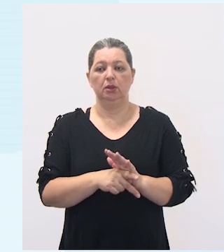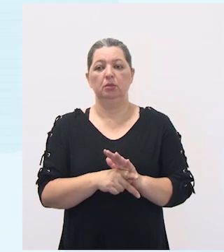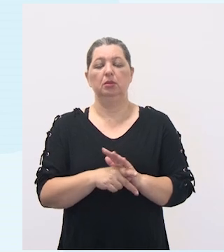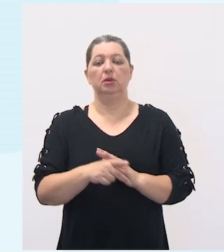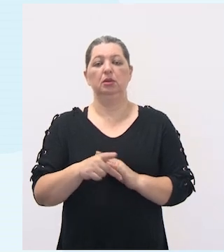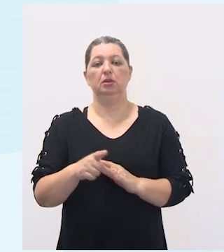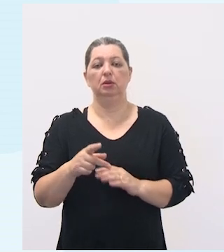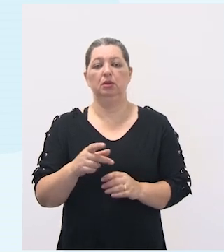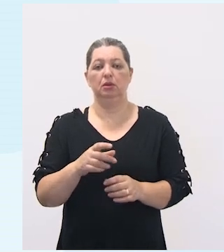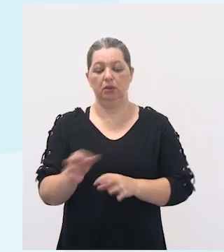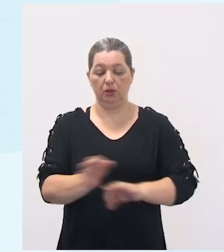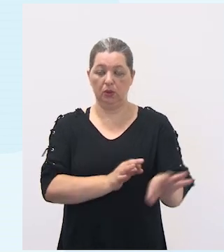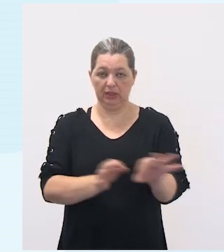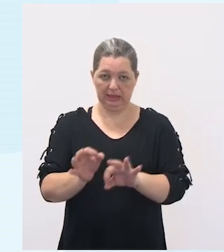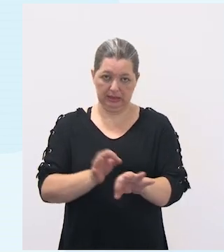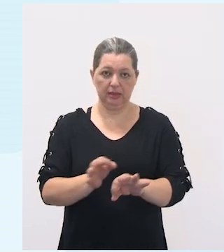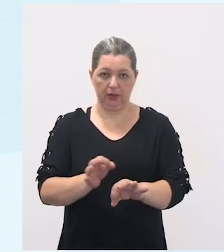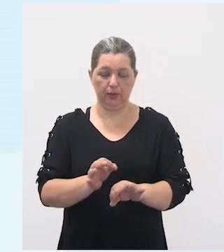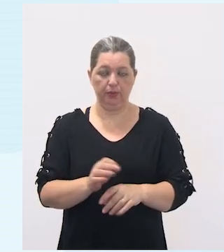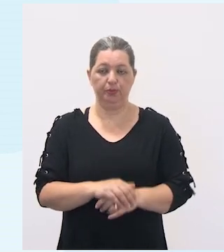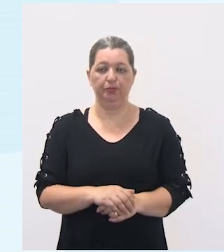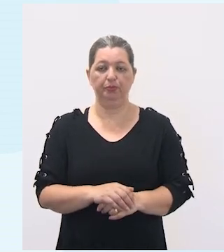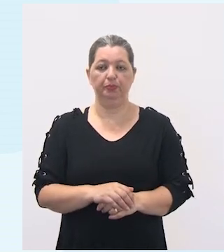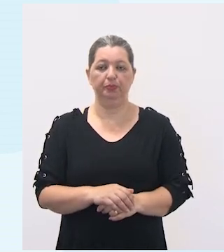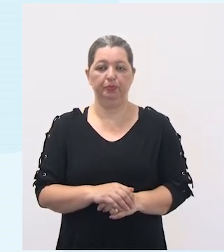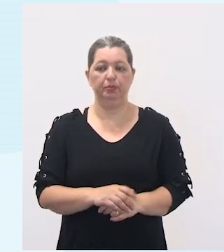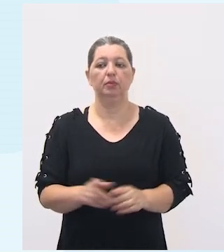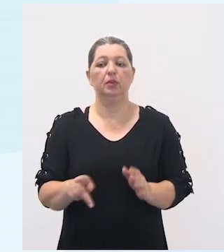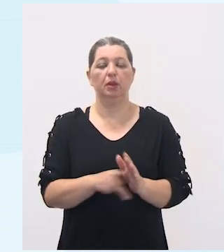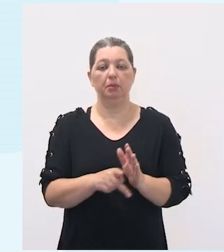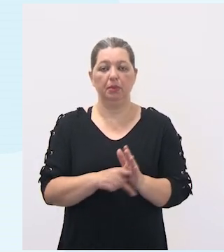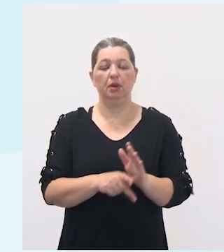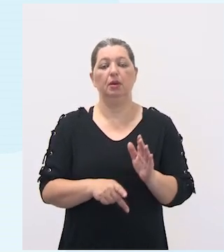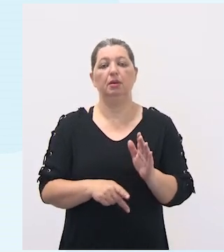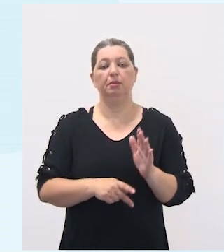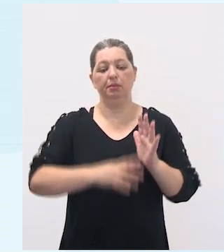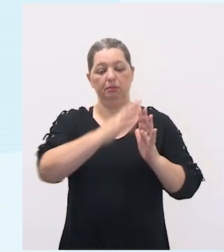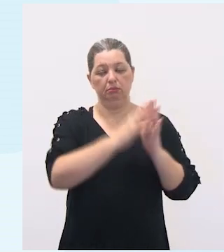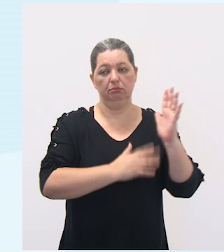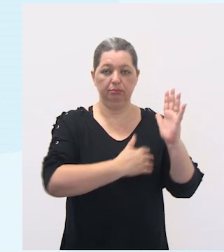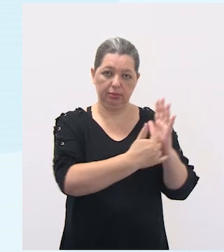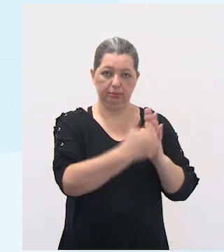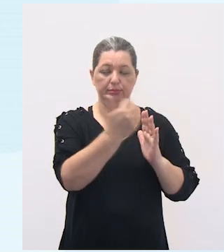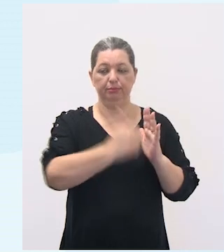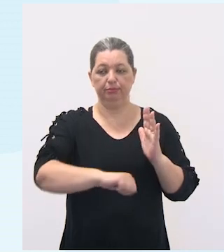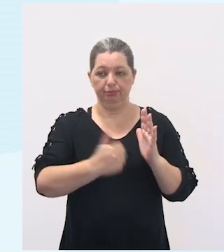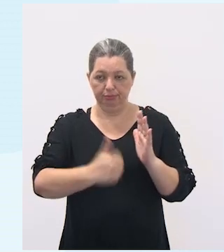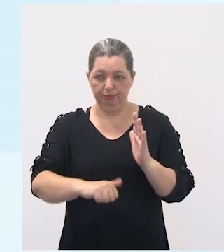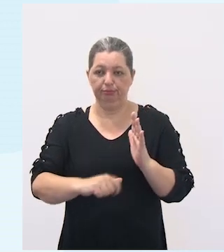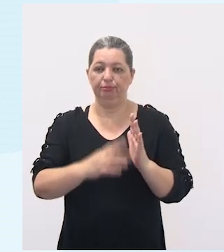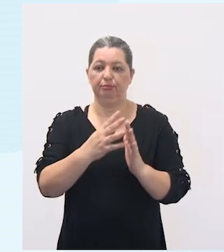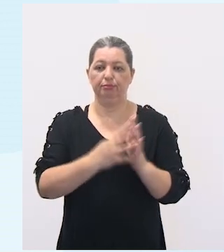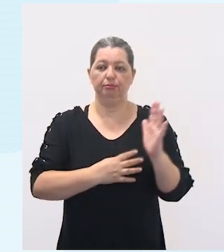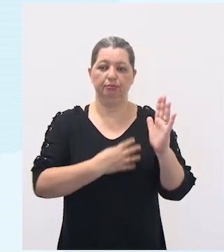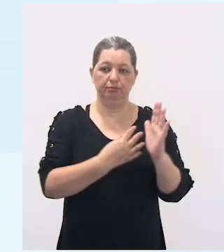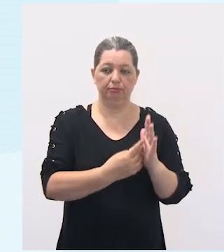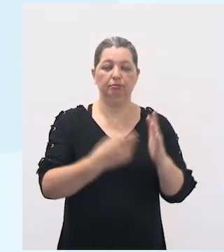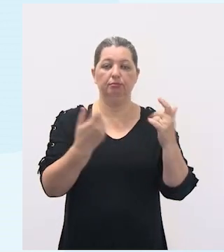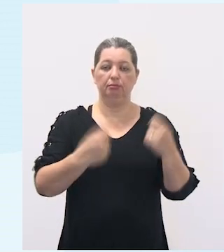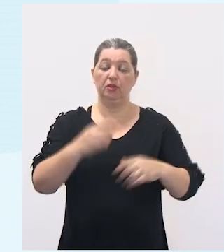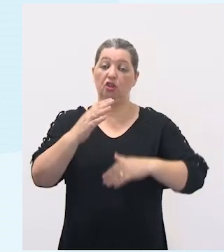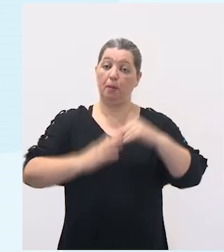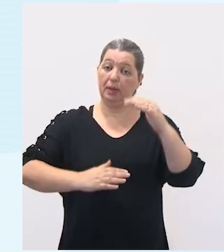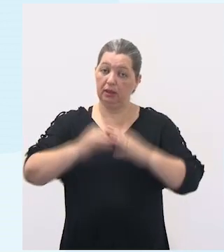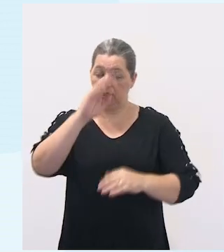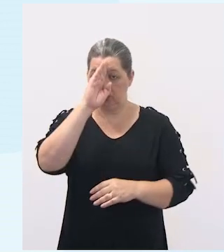organização do SAEB. Nós vamos falar também da articulação entre as matrizes de avaliação externa e matrizes de habilidades essenciais.